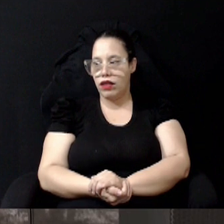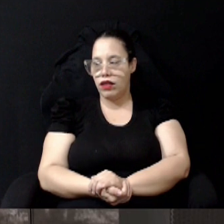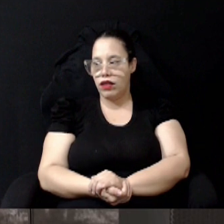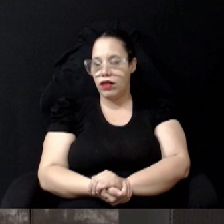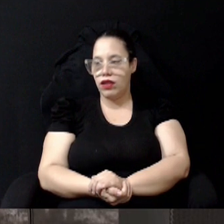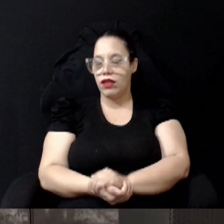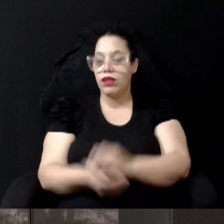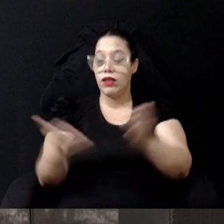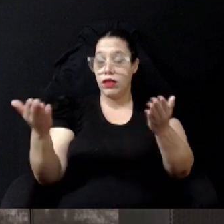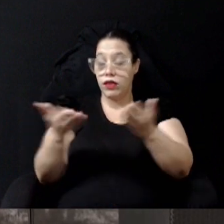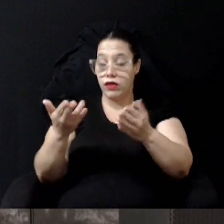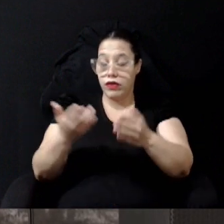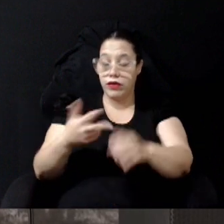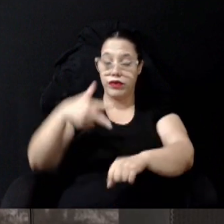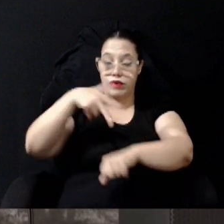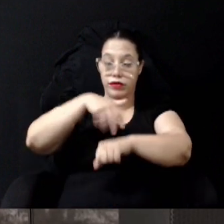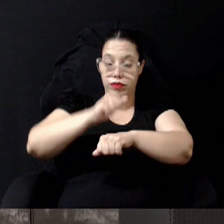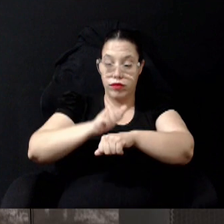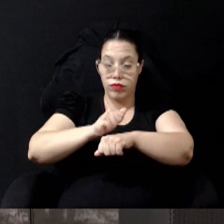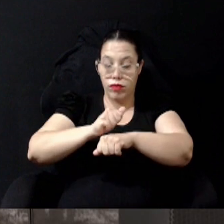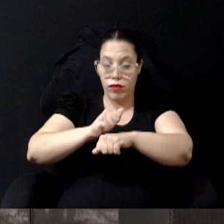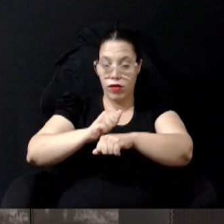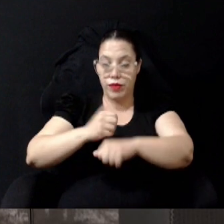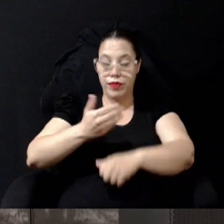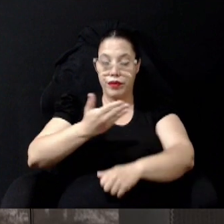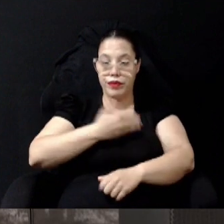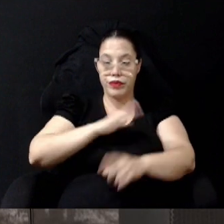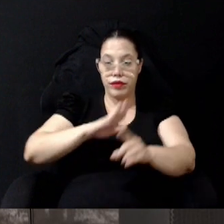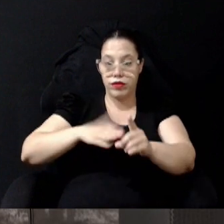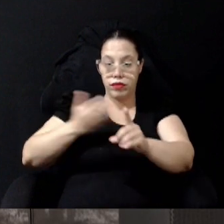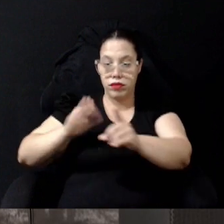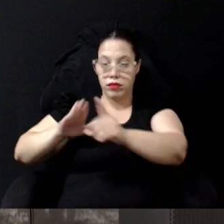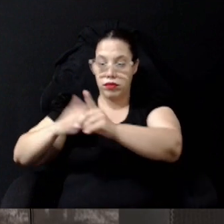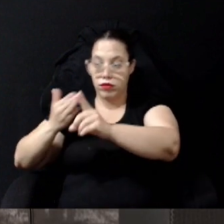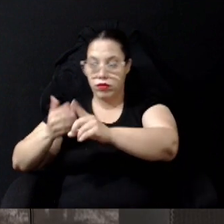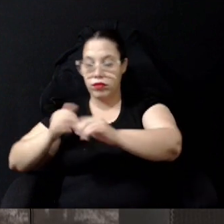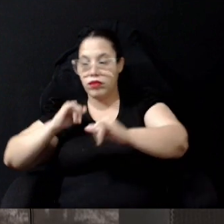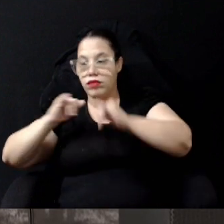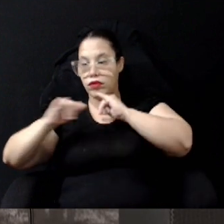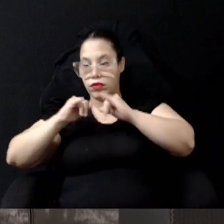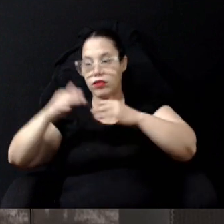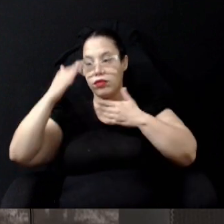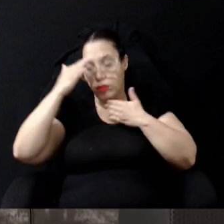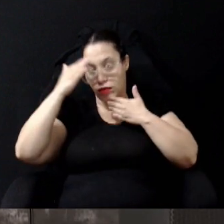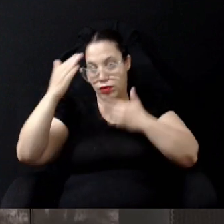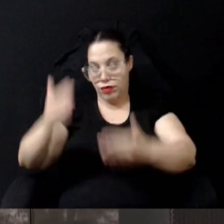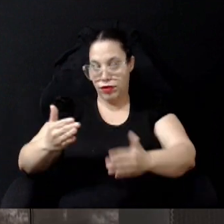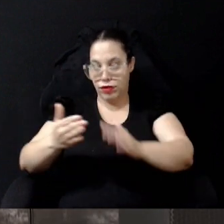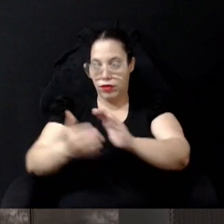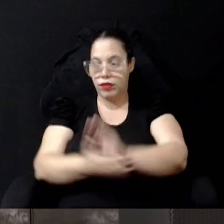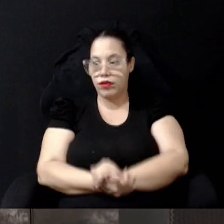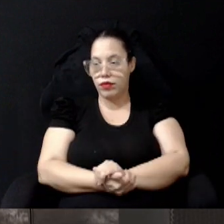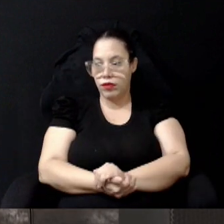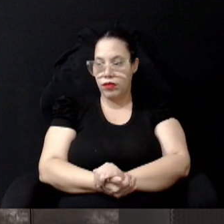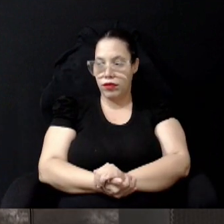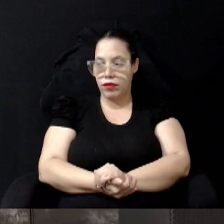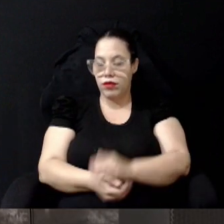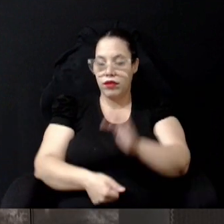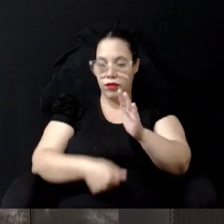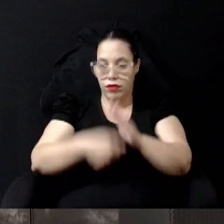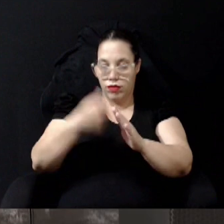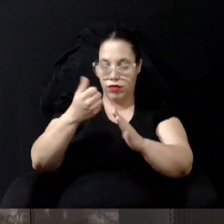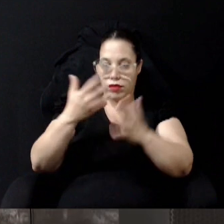Convidamos agora à tribuna nossos homenageados para seus discursos de agradecimento.